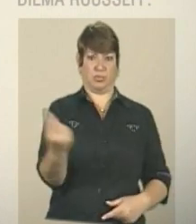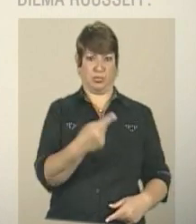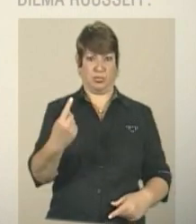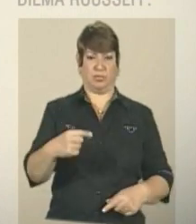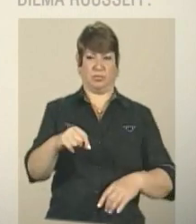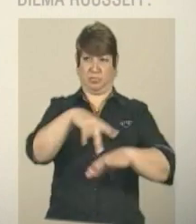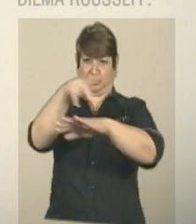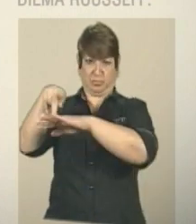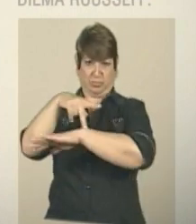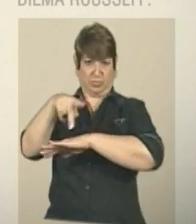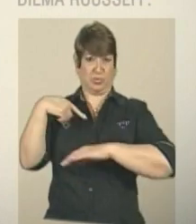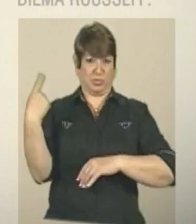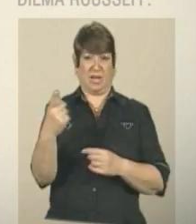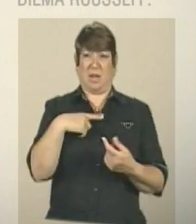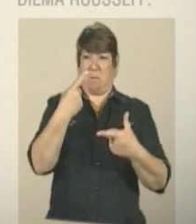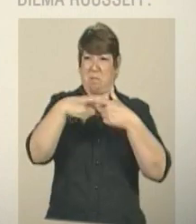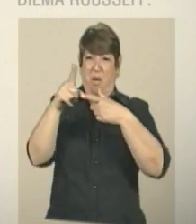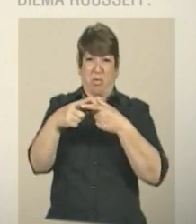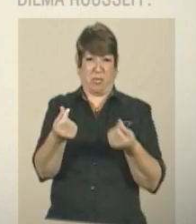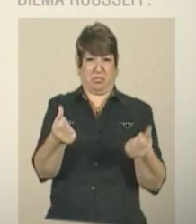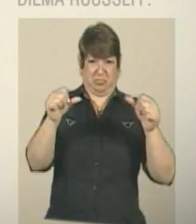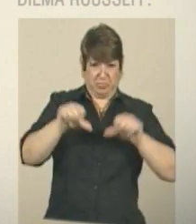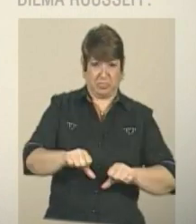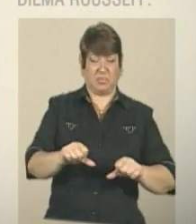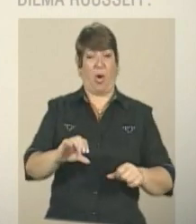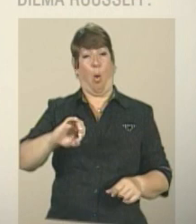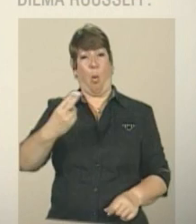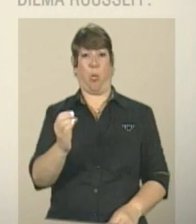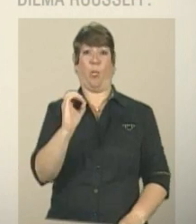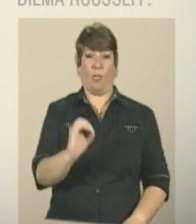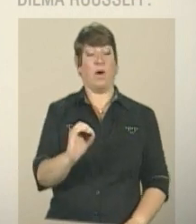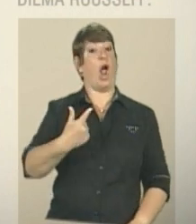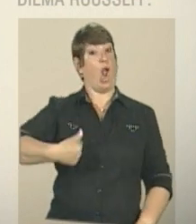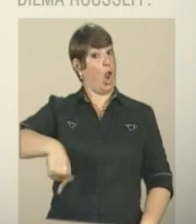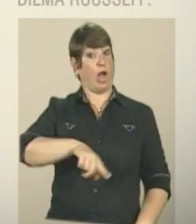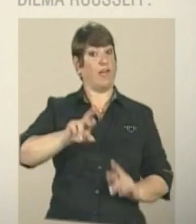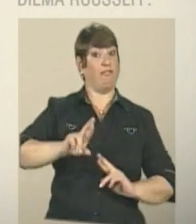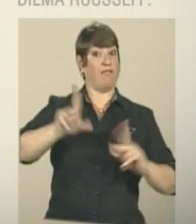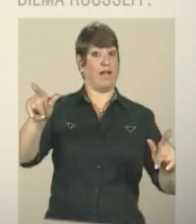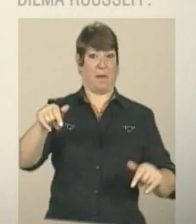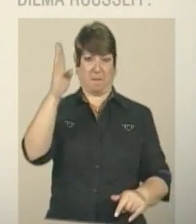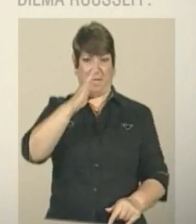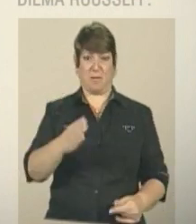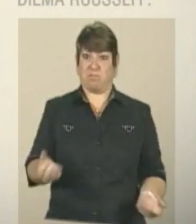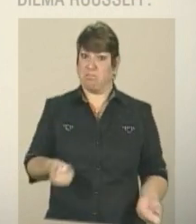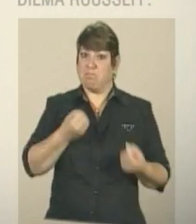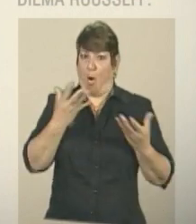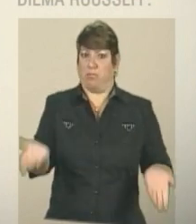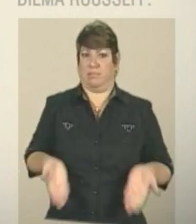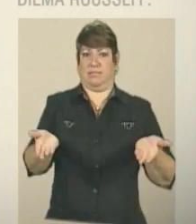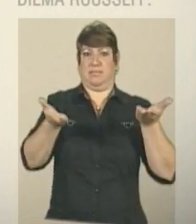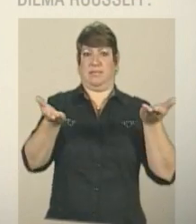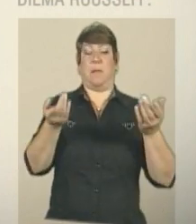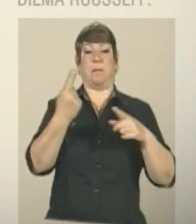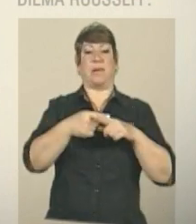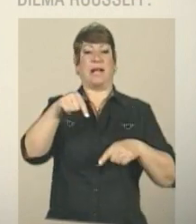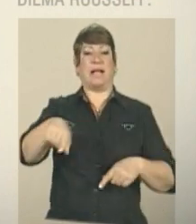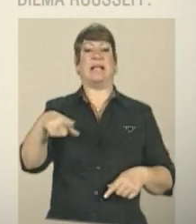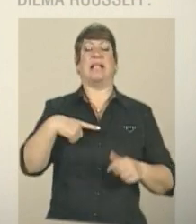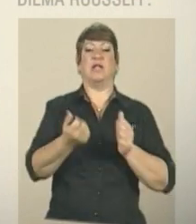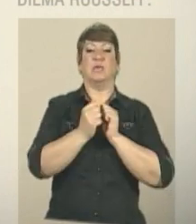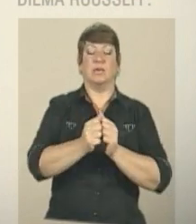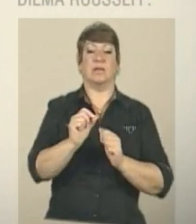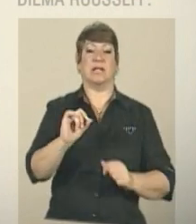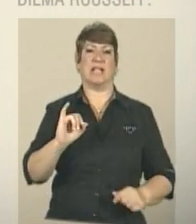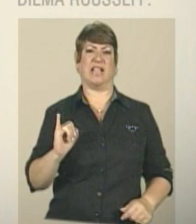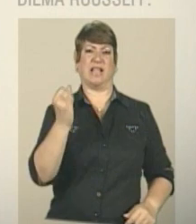tendo crescimento negativo ou igual a zero, nós vamos ter um bom crescimento, porque ele está acompanhado de